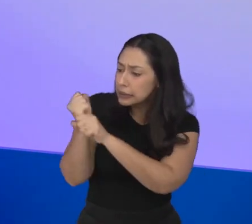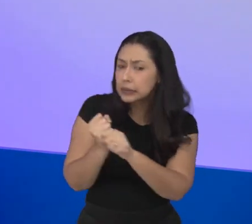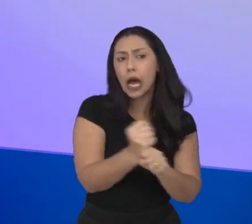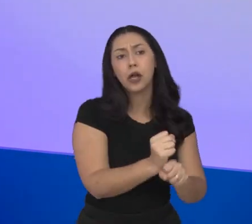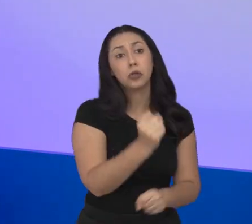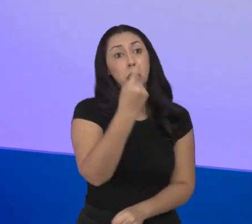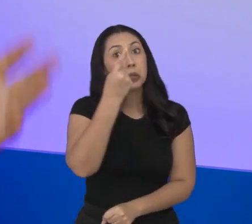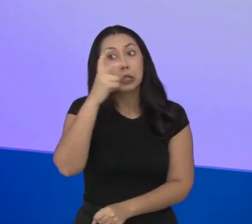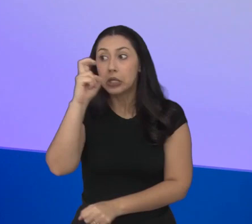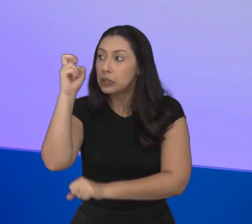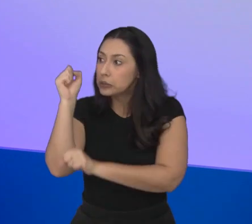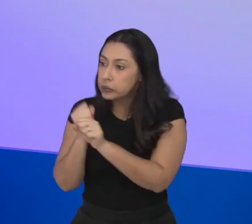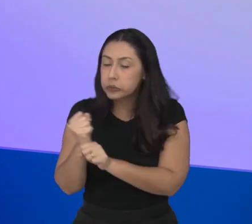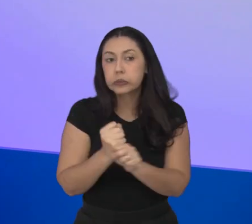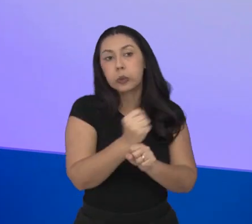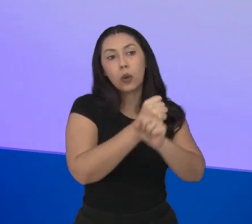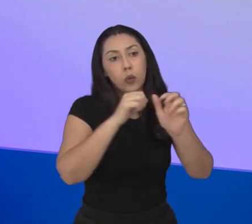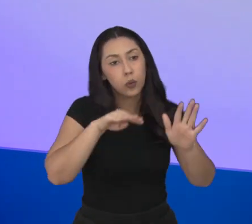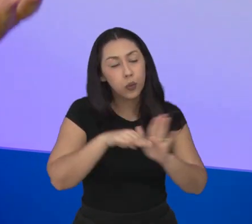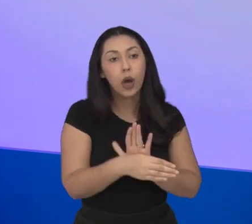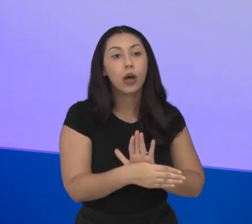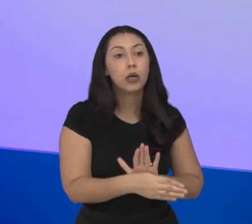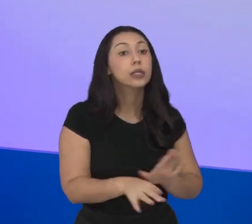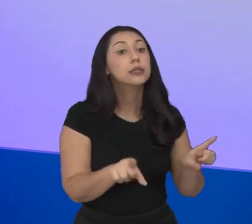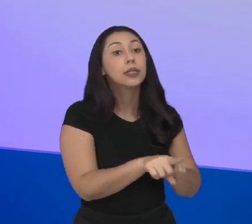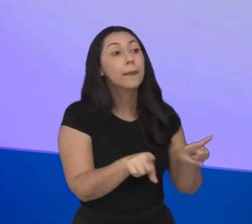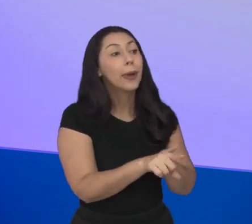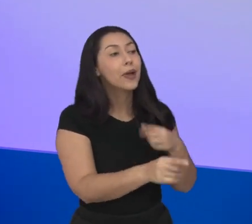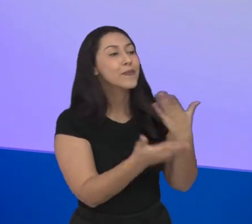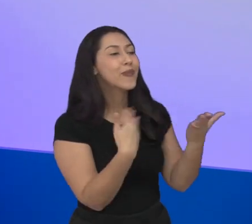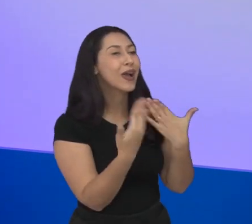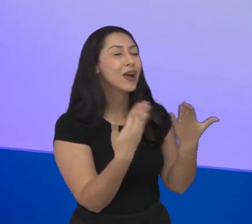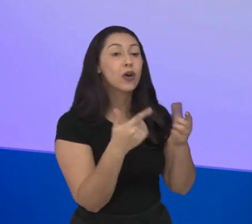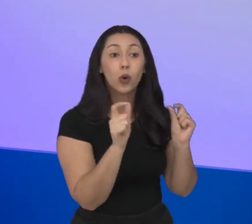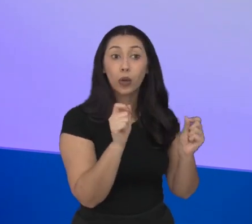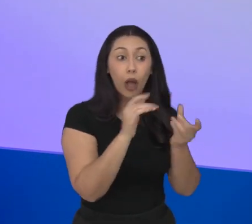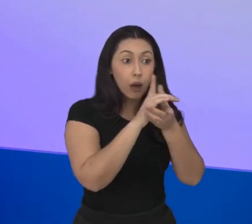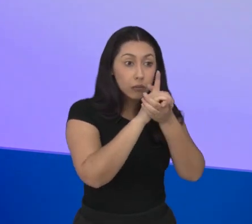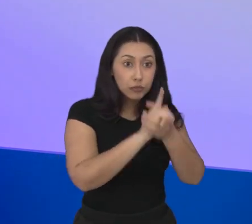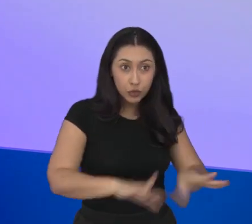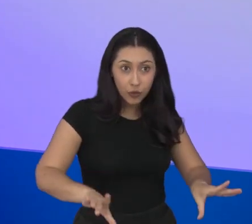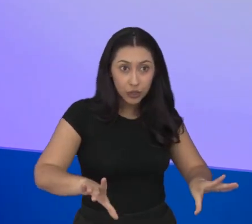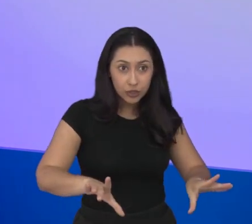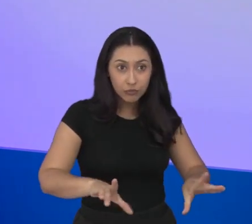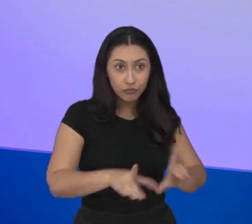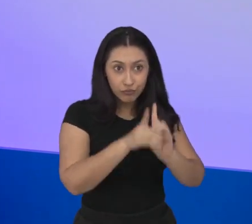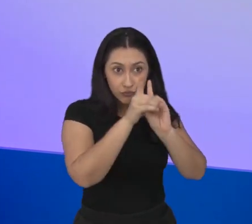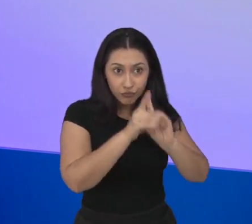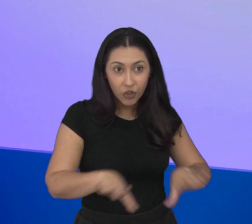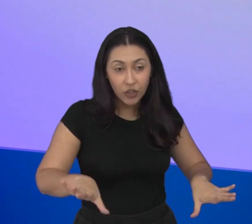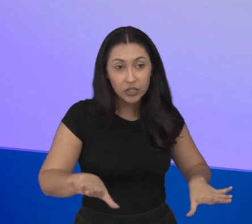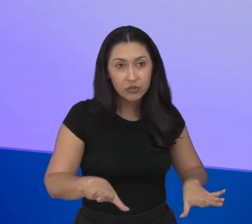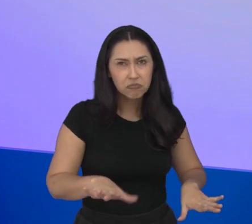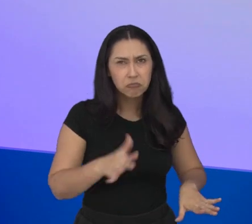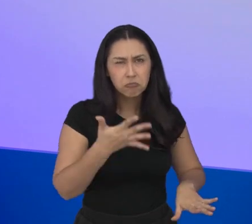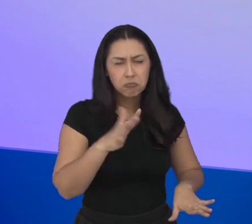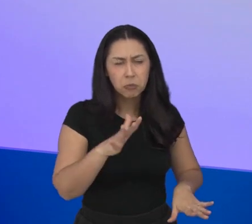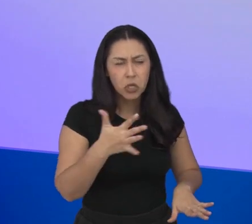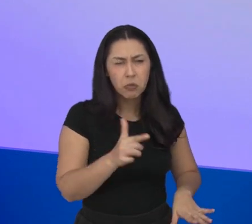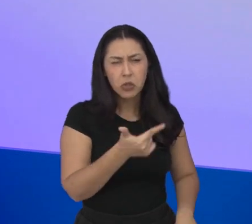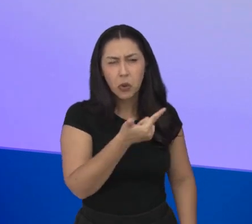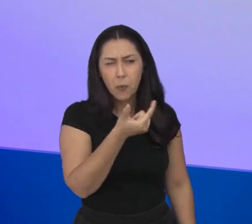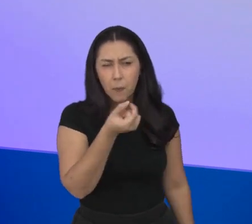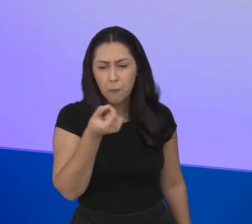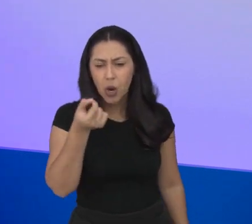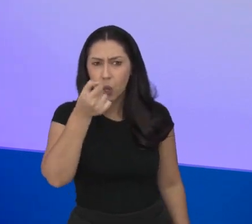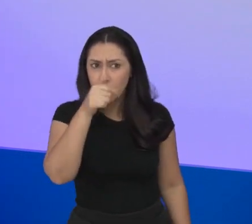se decide, tem 15 anos que se decide. Né? Nós conversamos anteriormente, tinha a questão do divórcio. Desde mais ou menos meados